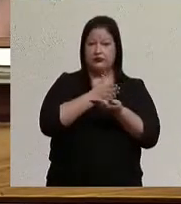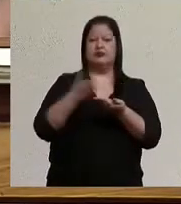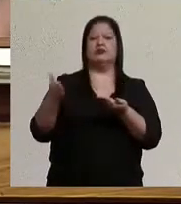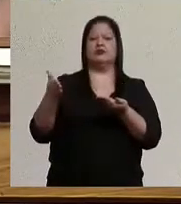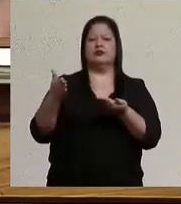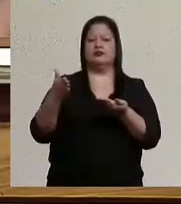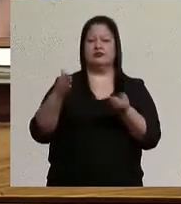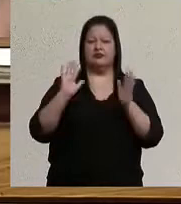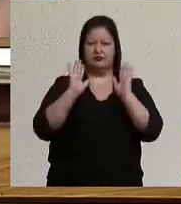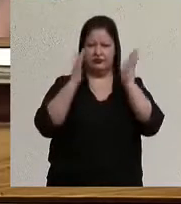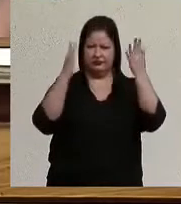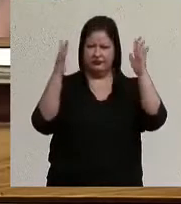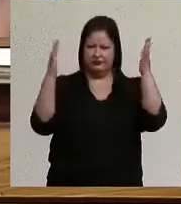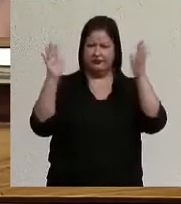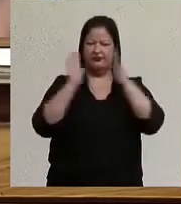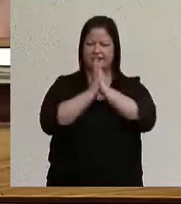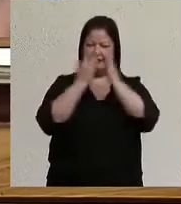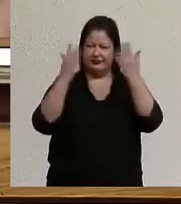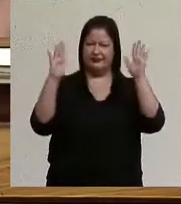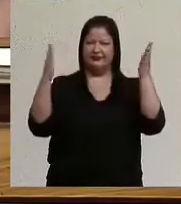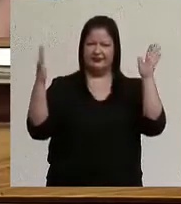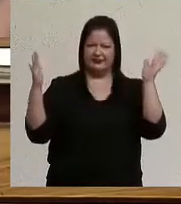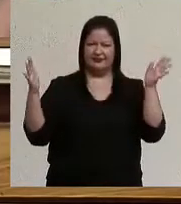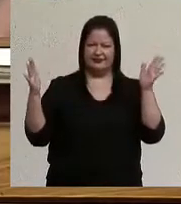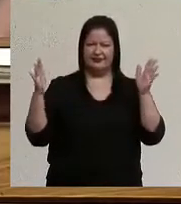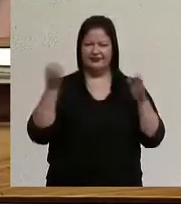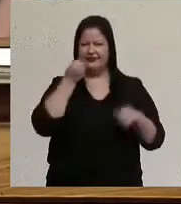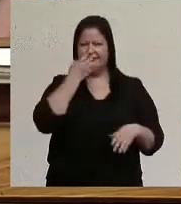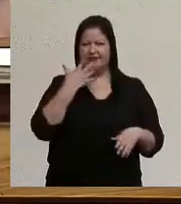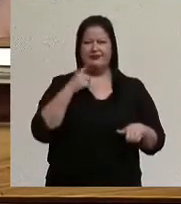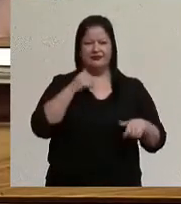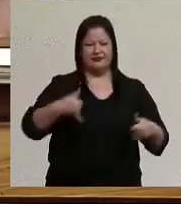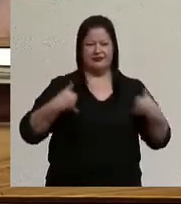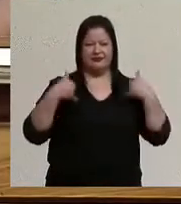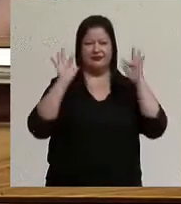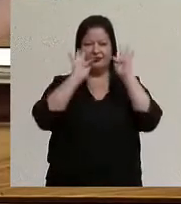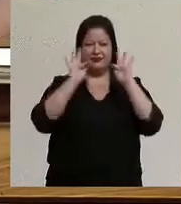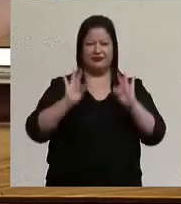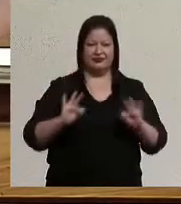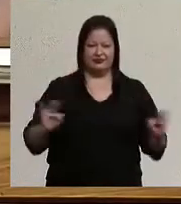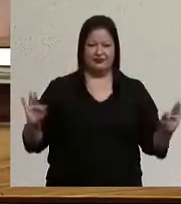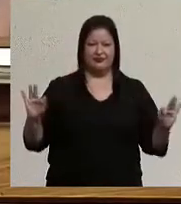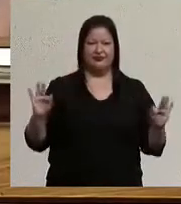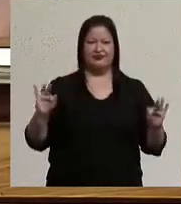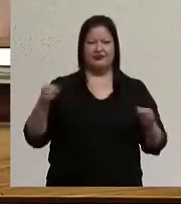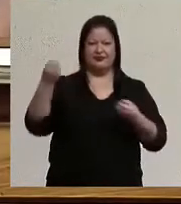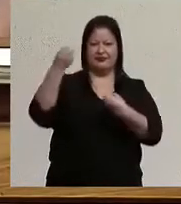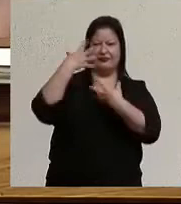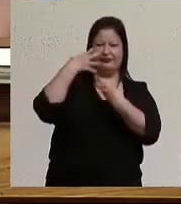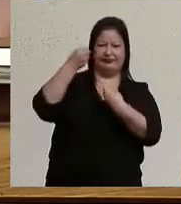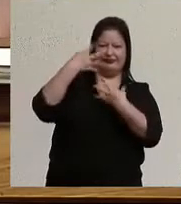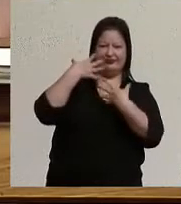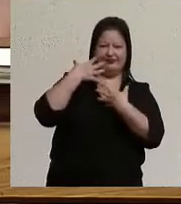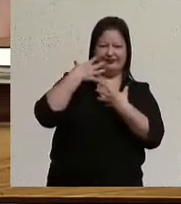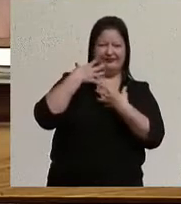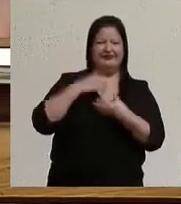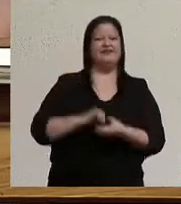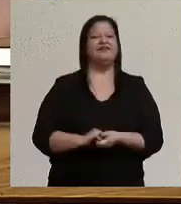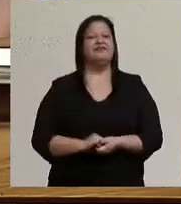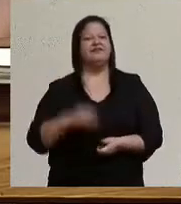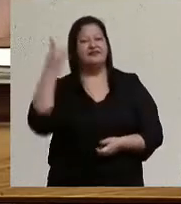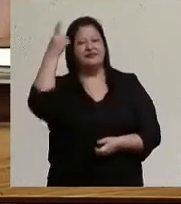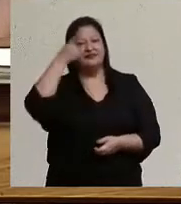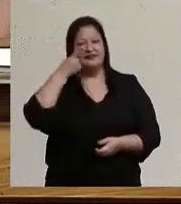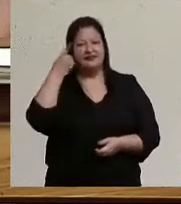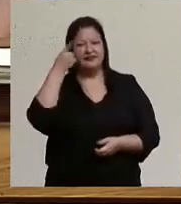aí aplausos aplausos É com grande orgulho que eu te tenho como meu mentor viu e